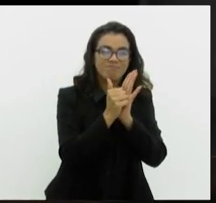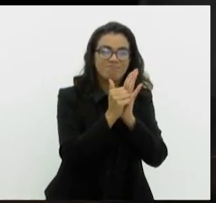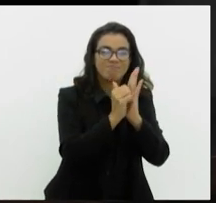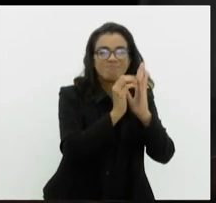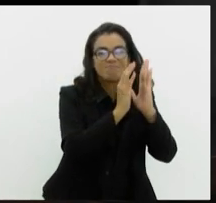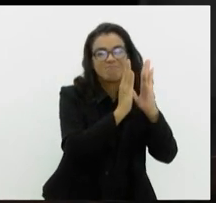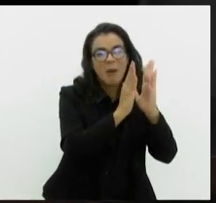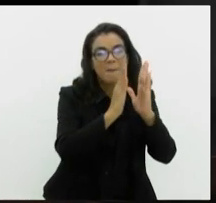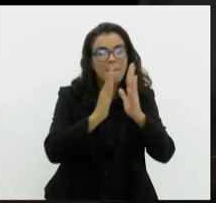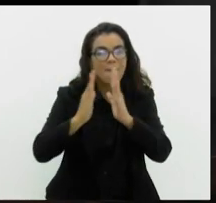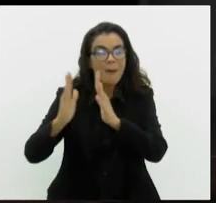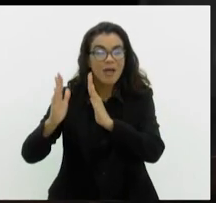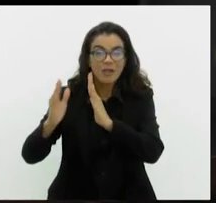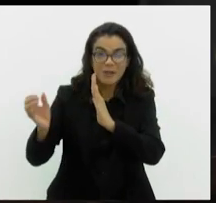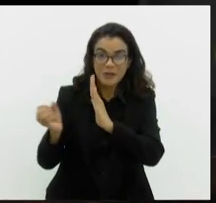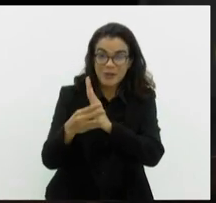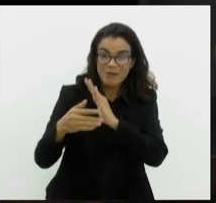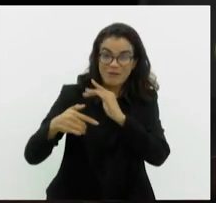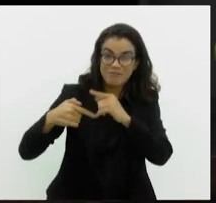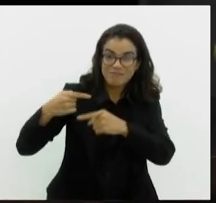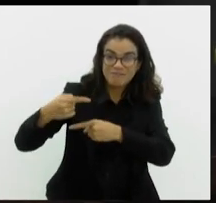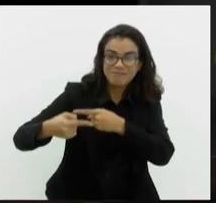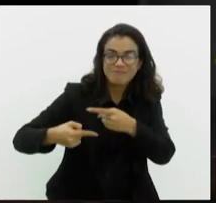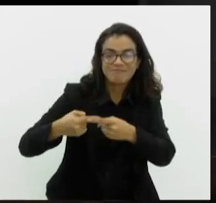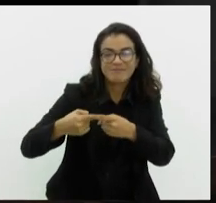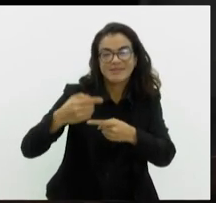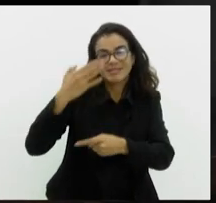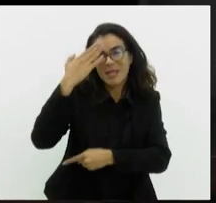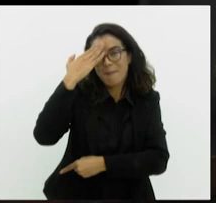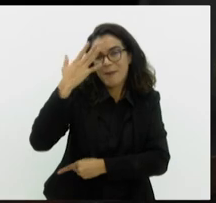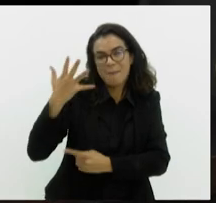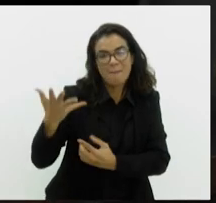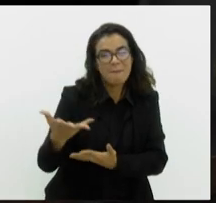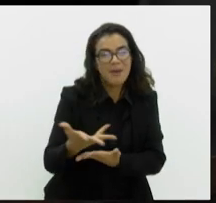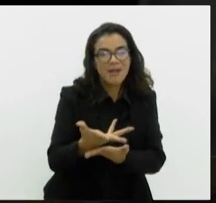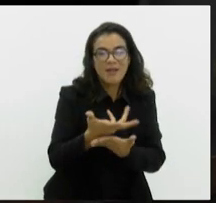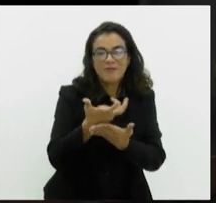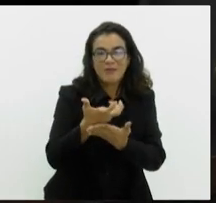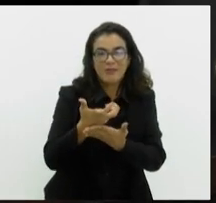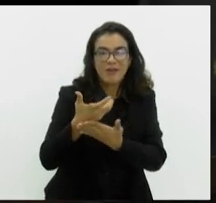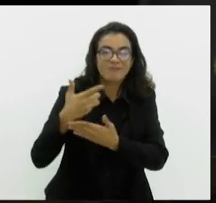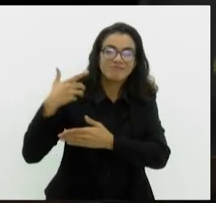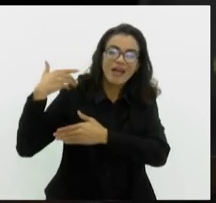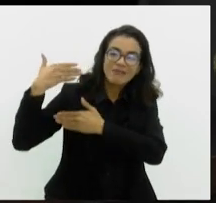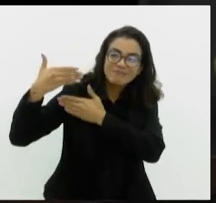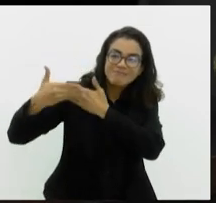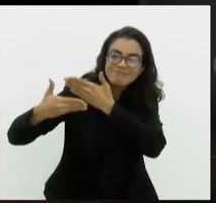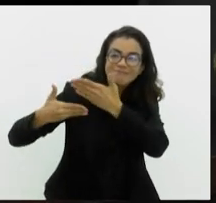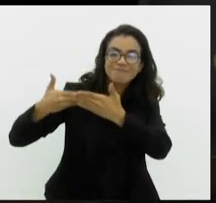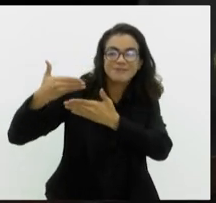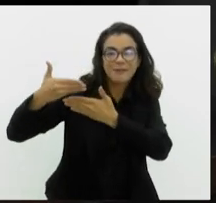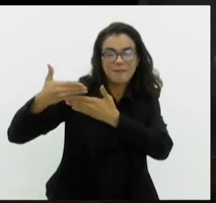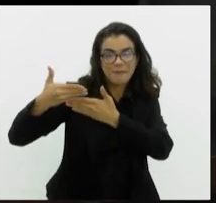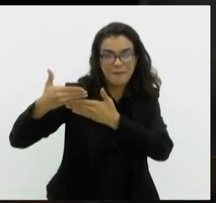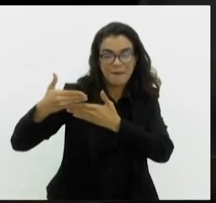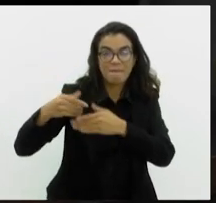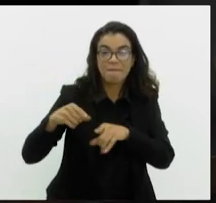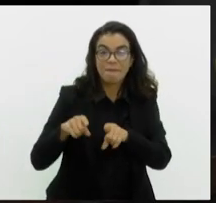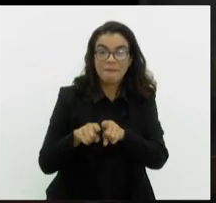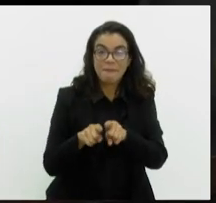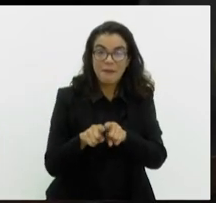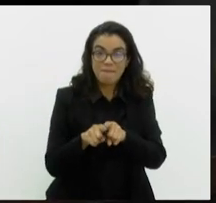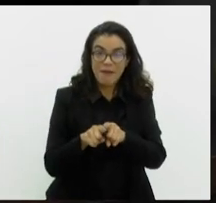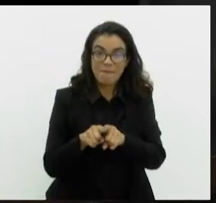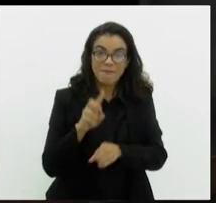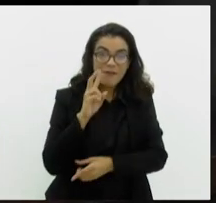as mais novas gerações saberem da nobreza e beleza da nossa ancestralidade. Quando assisti Mãe